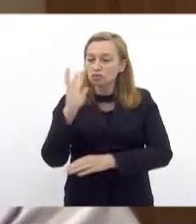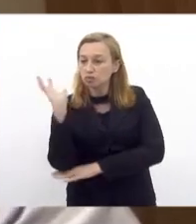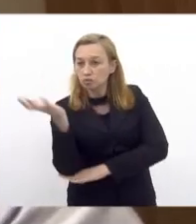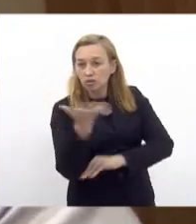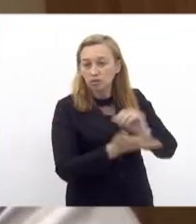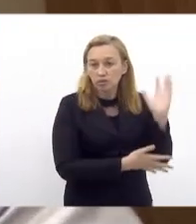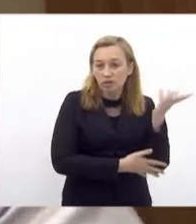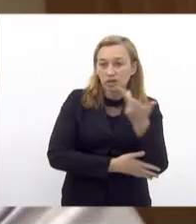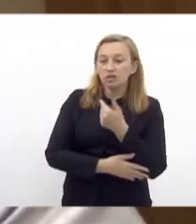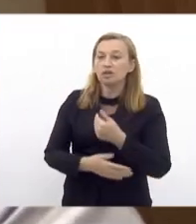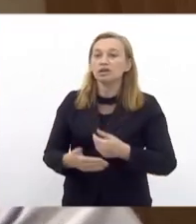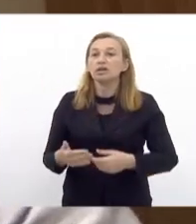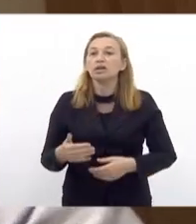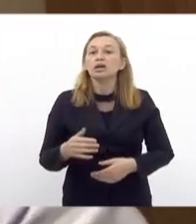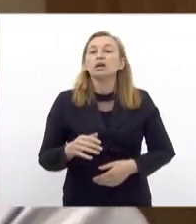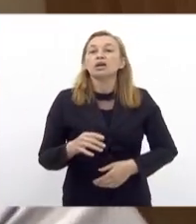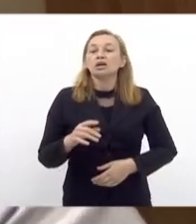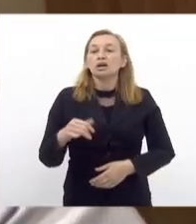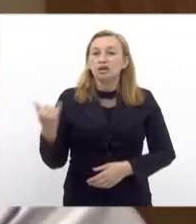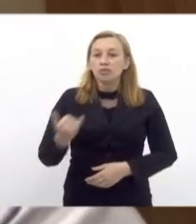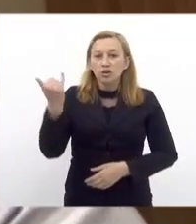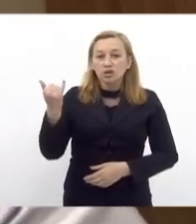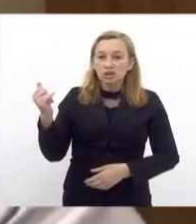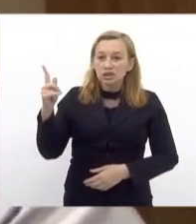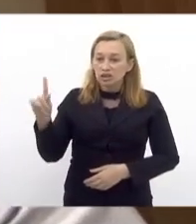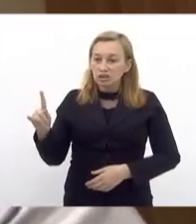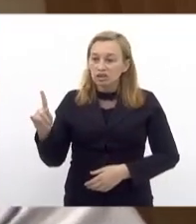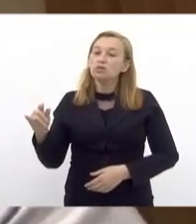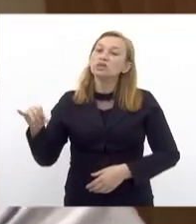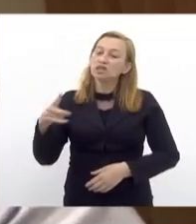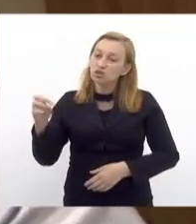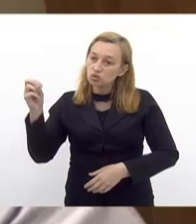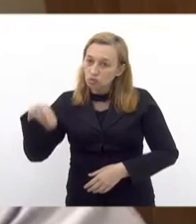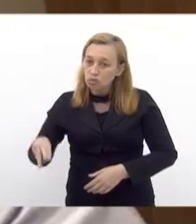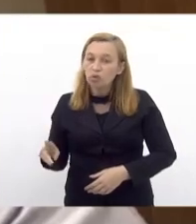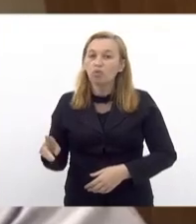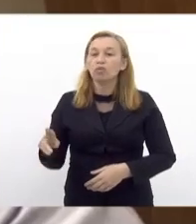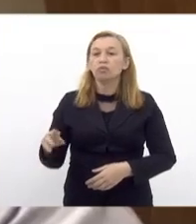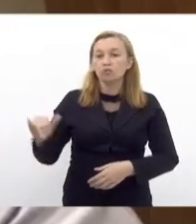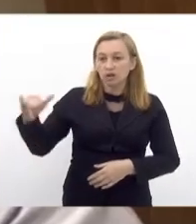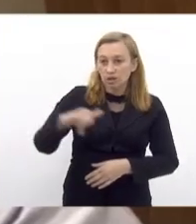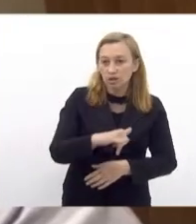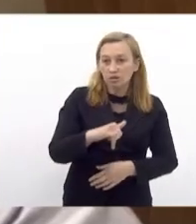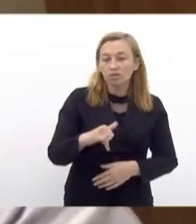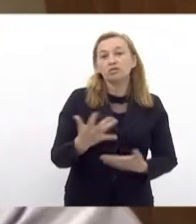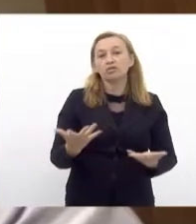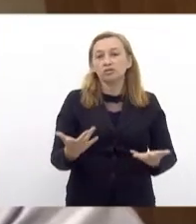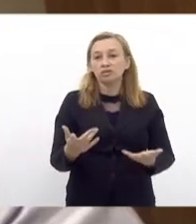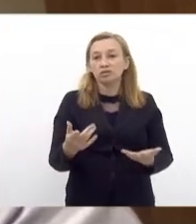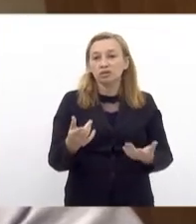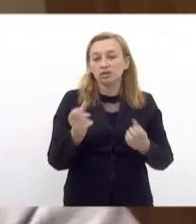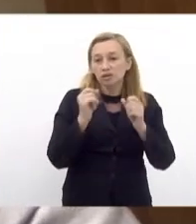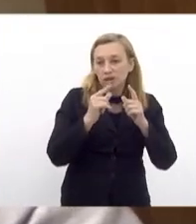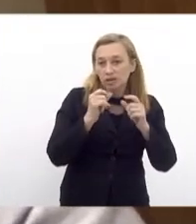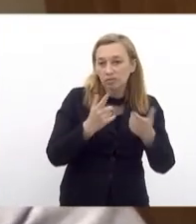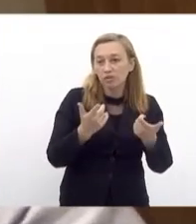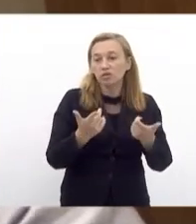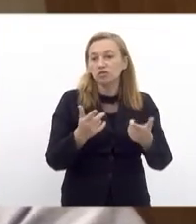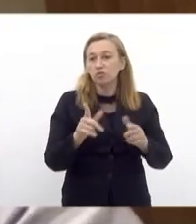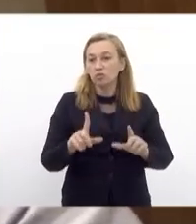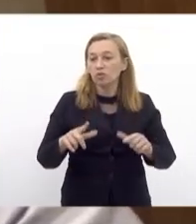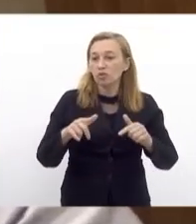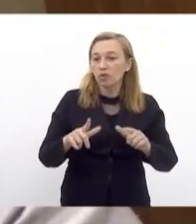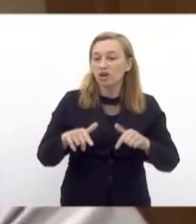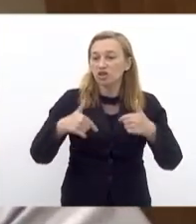do Santos Dumont é uma das ferramentas importantes e a gente sofre muito questionamento ali do entorno sobre as operações do Santos Dumont,